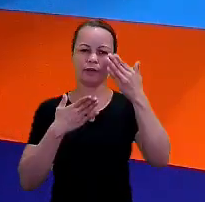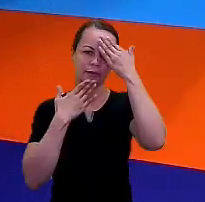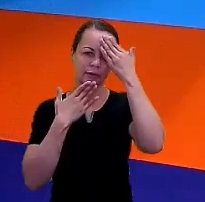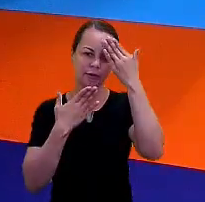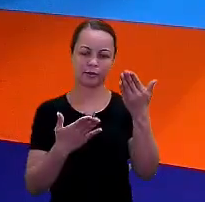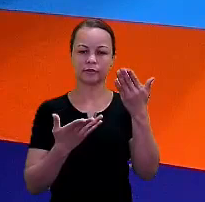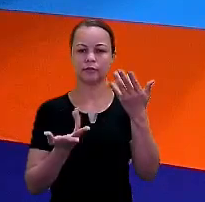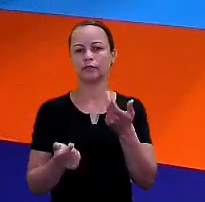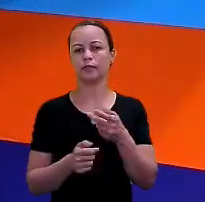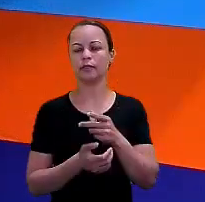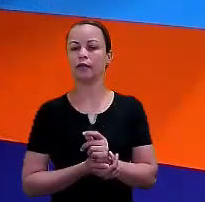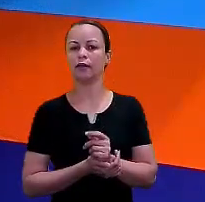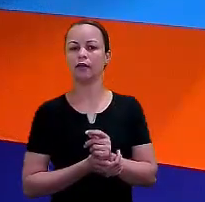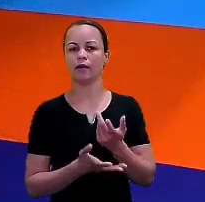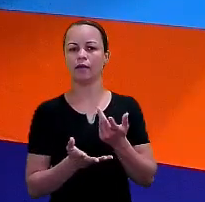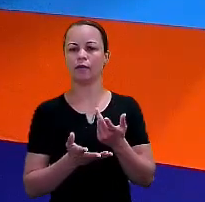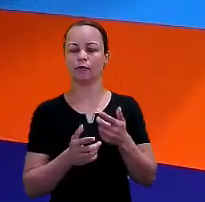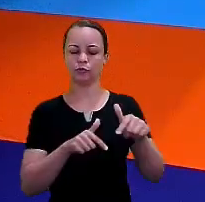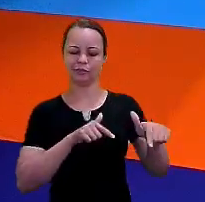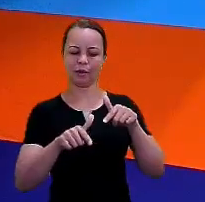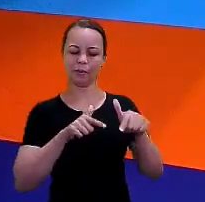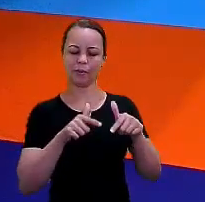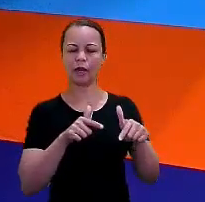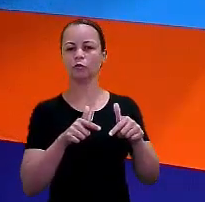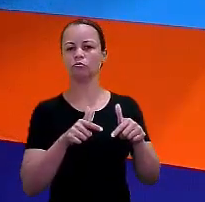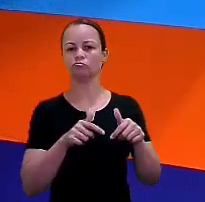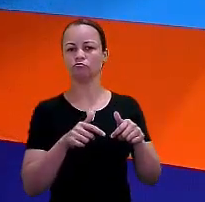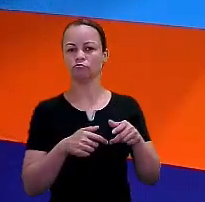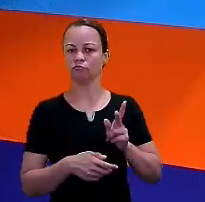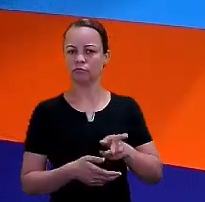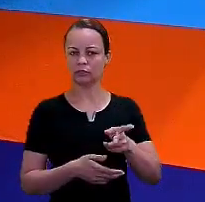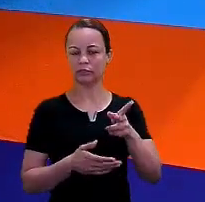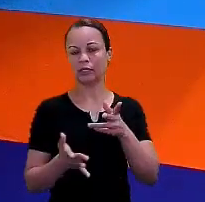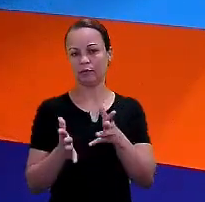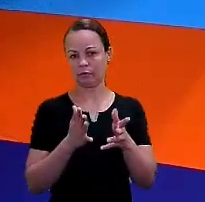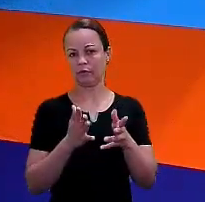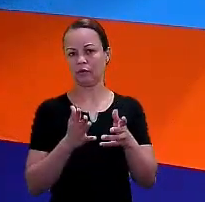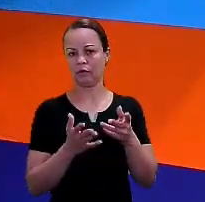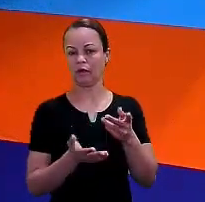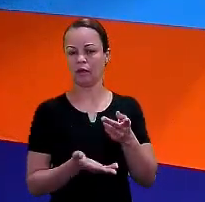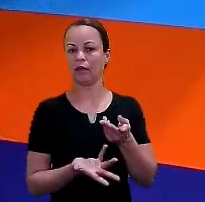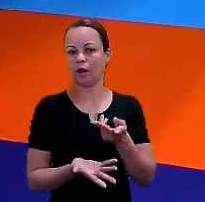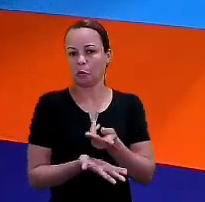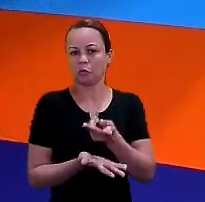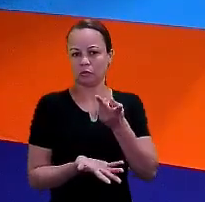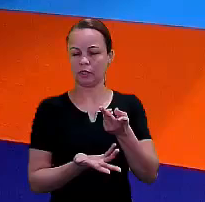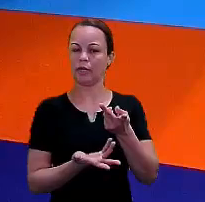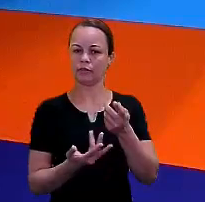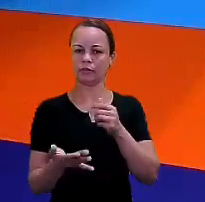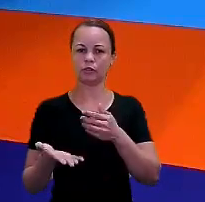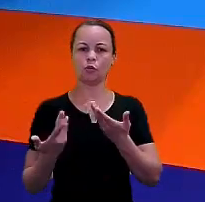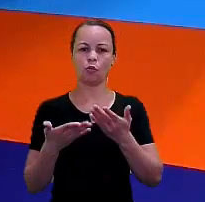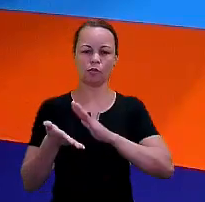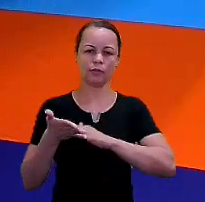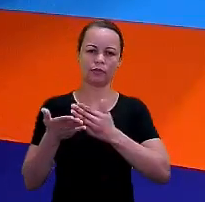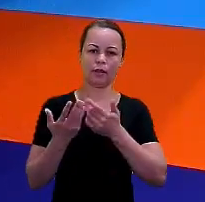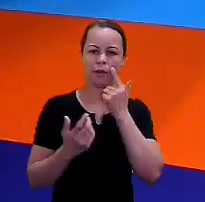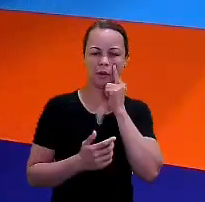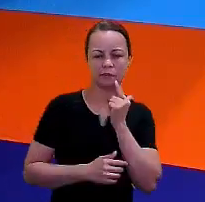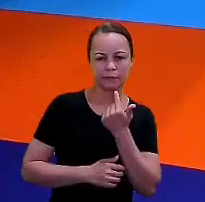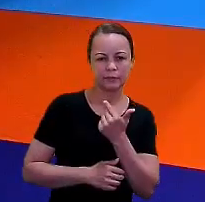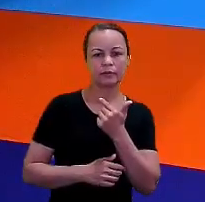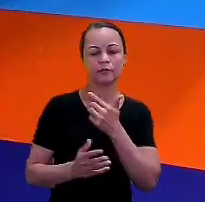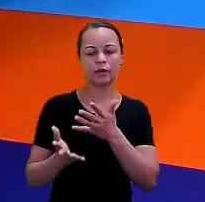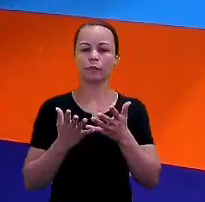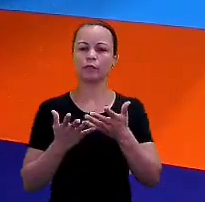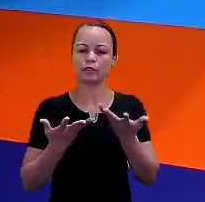muito pelo trabalho que sempre é feito com maestria da professora Bárbara, porque ela é a grande mediadora para que esse ambiente seja um ambiente de